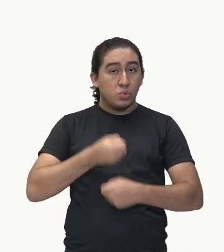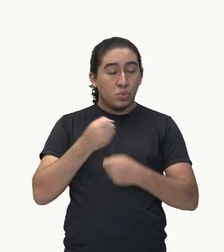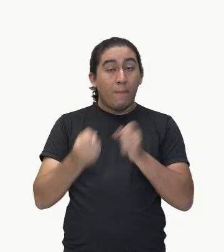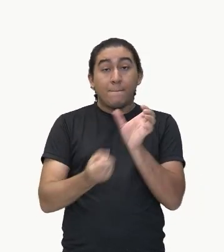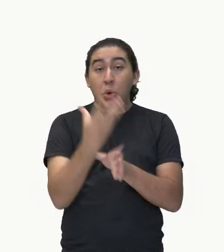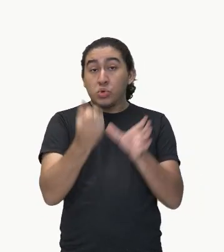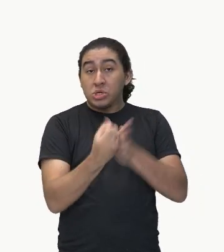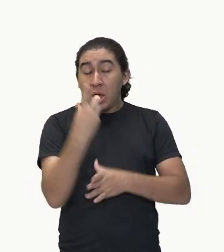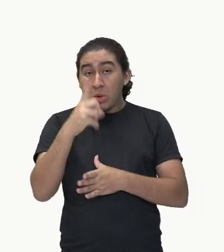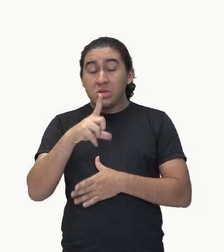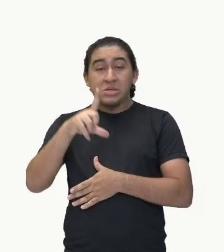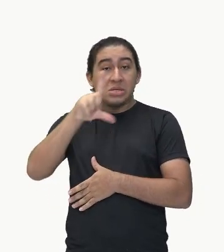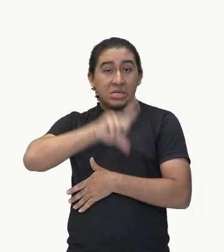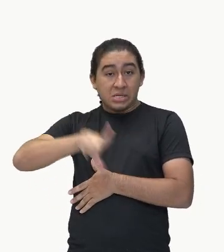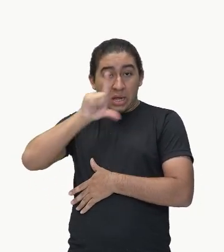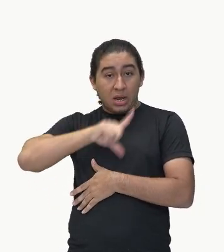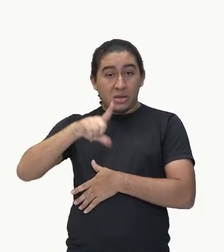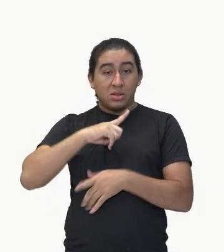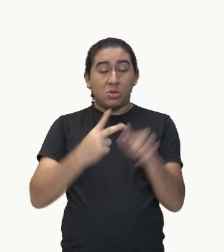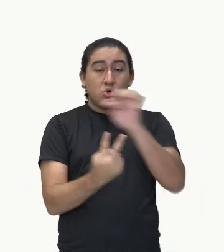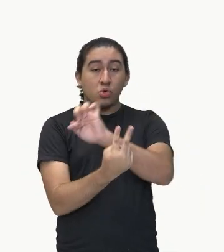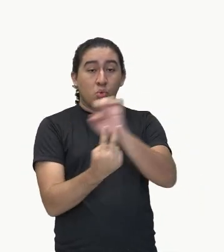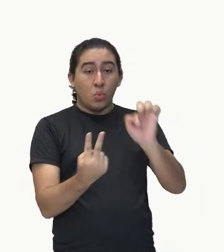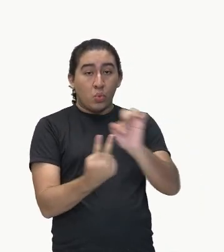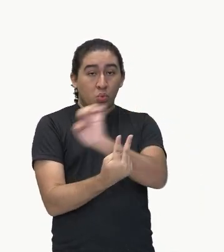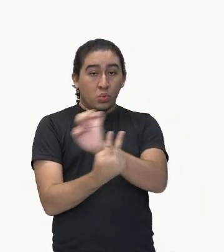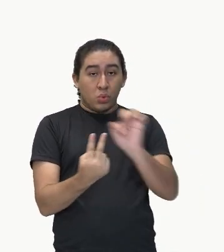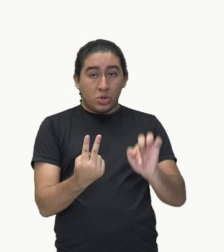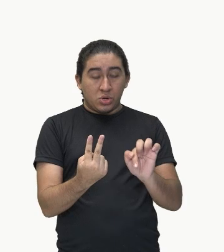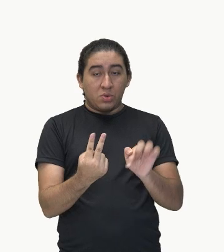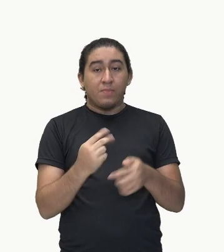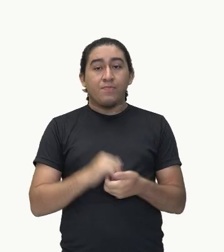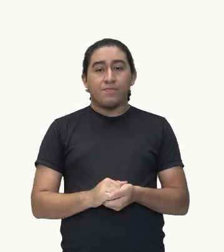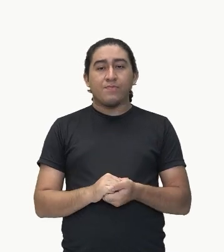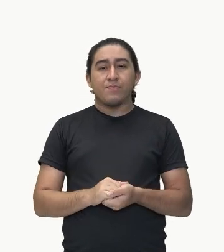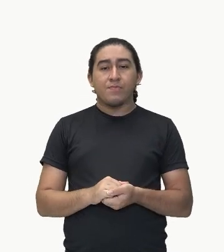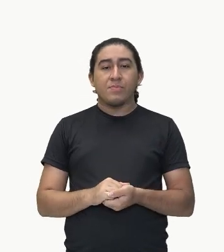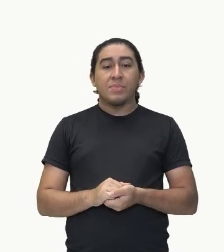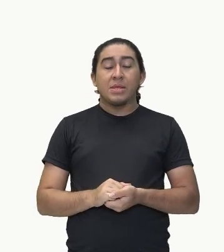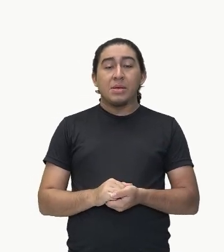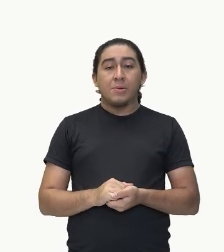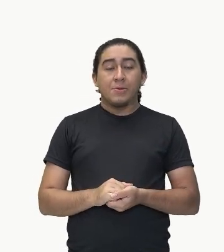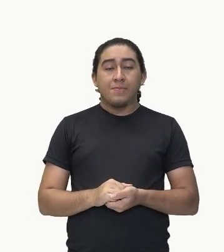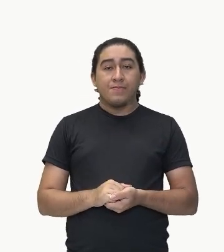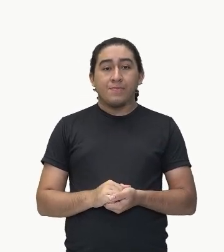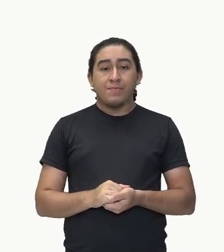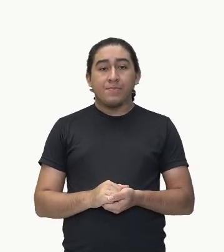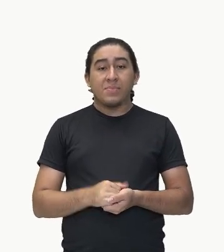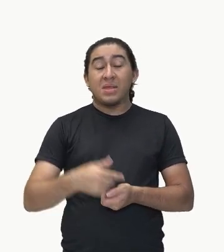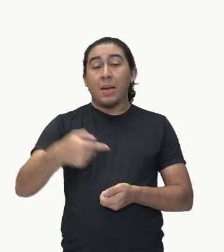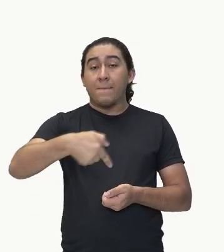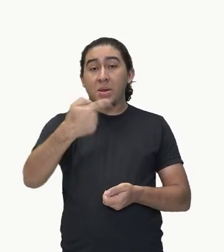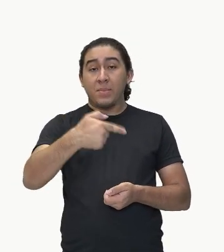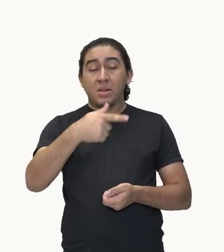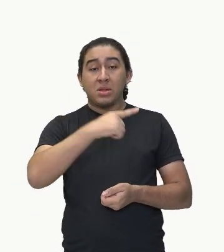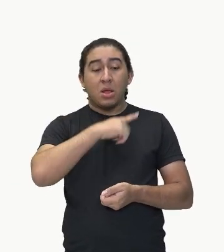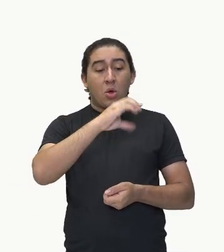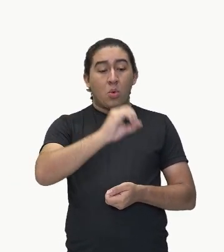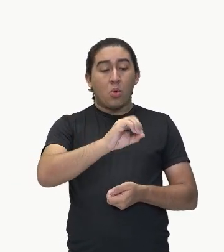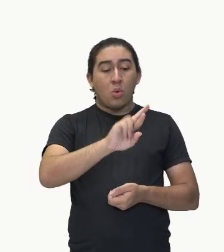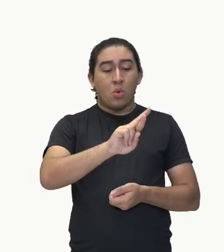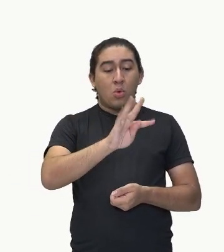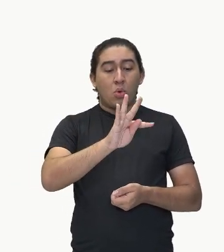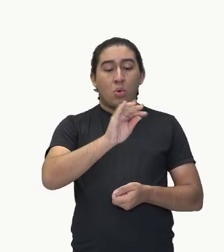duas dimensões. Uma primeira dimensão nós chamamos de ortônimo. O que é isso,